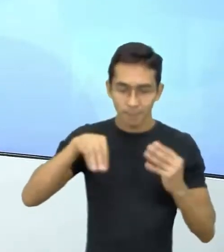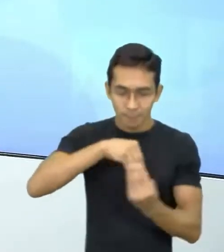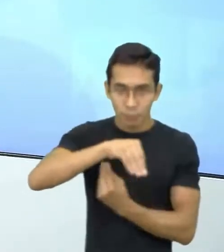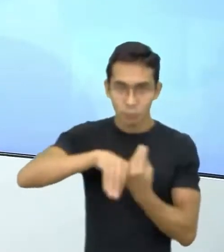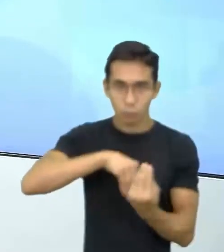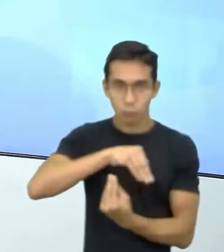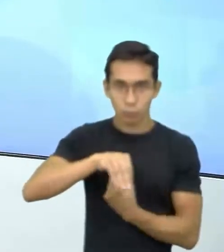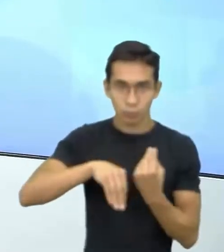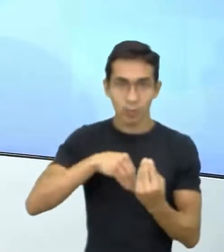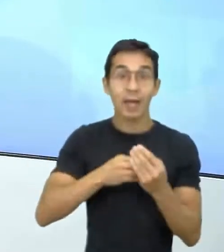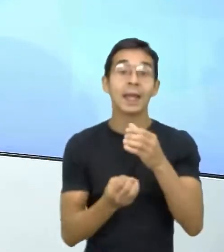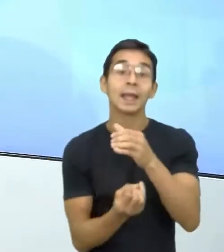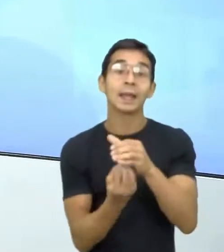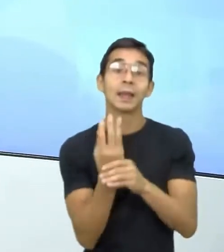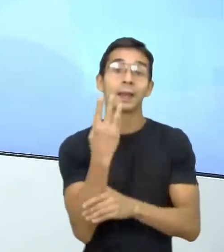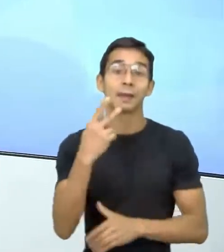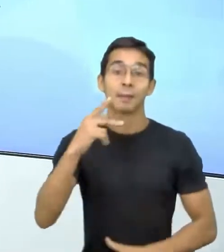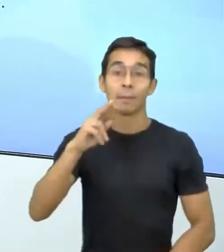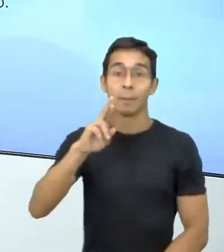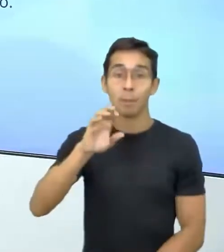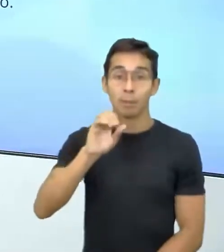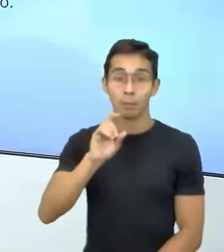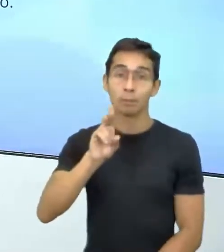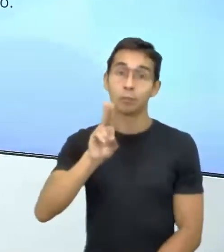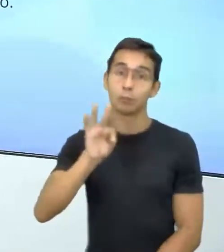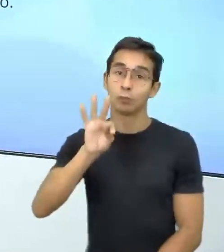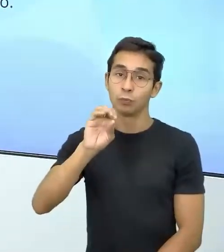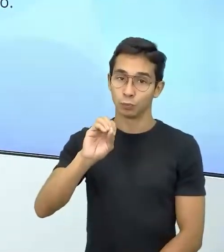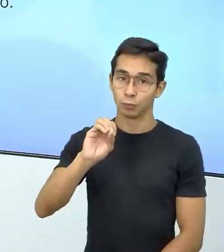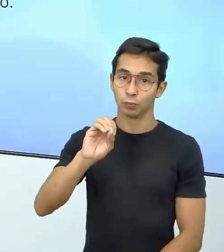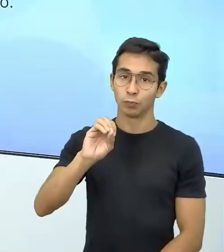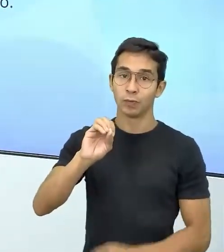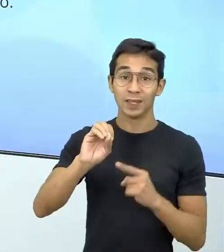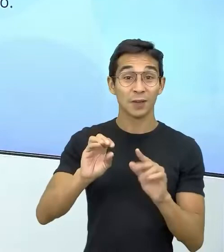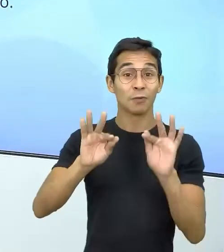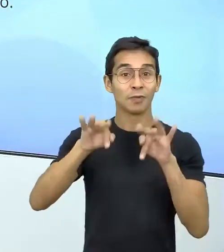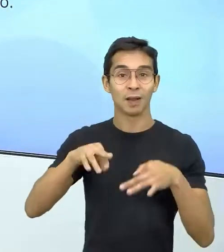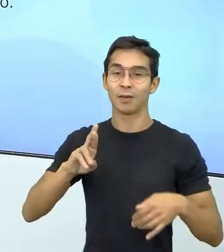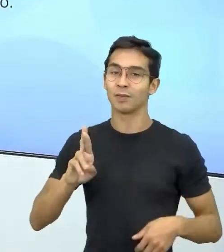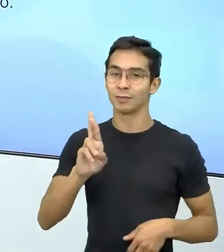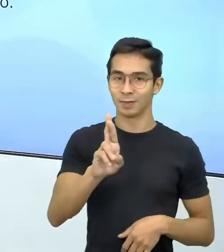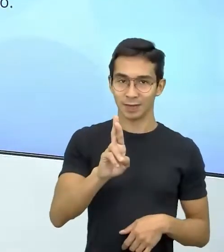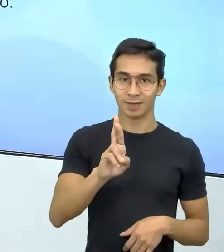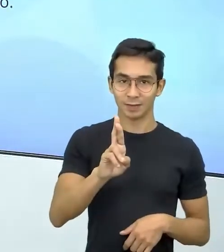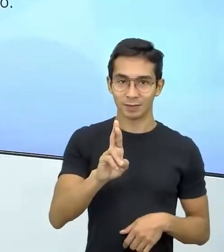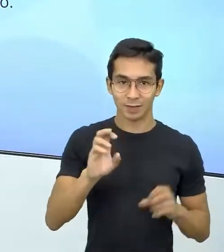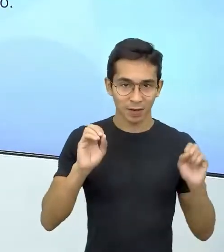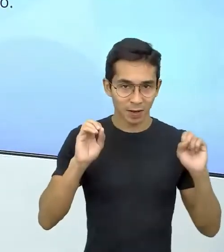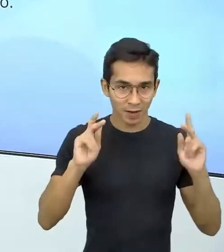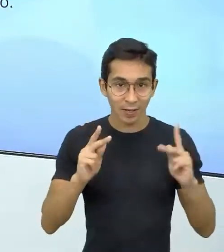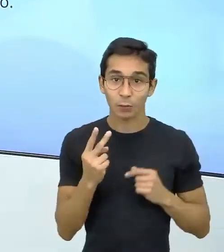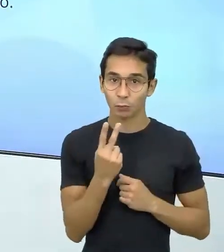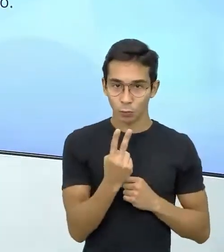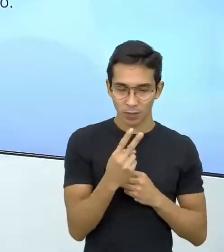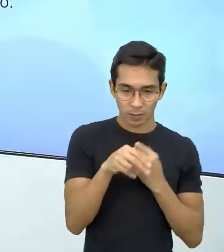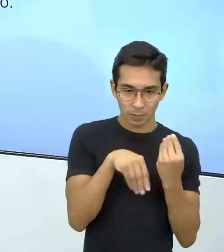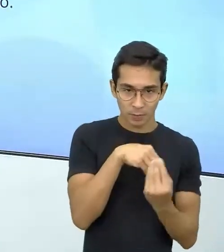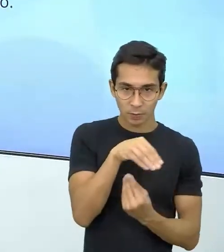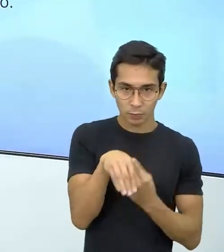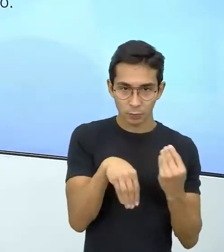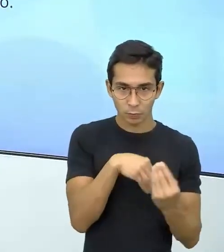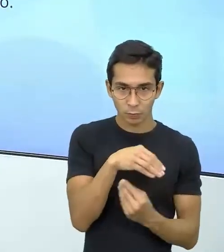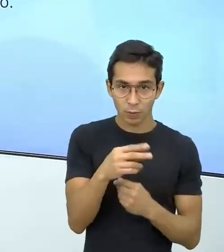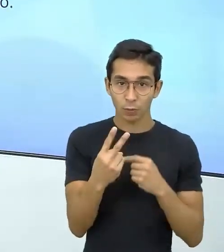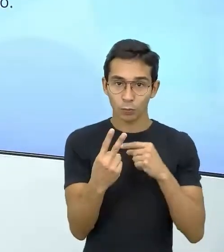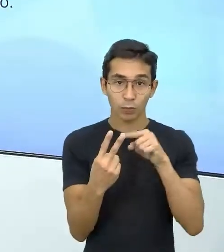a matéria-prima, são o material que eu irei reagir os dois para que eles formem um produto do meu interesse.